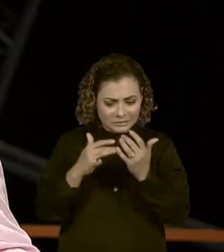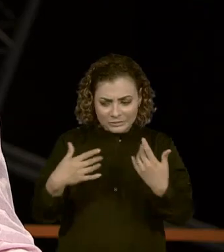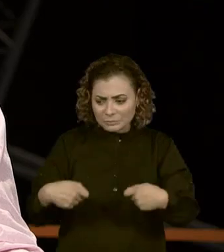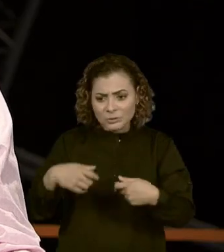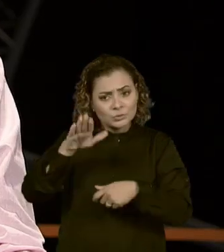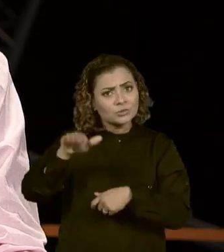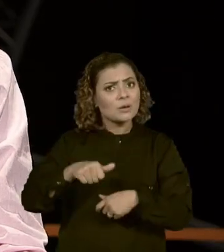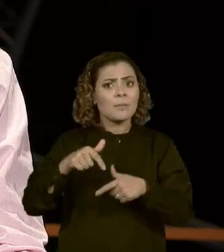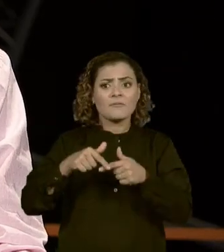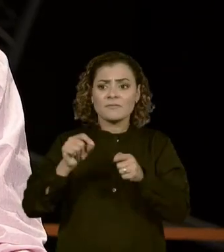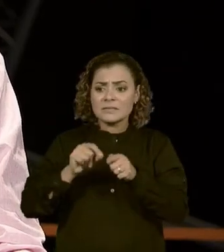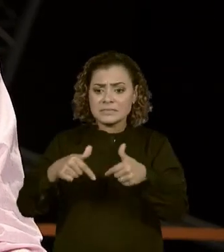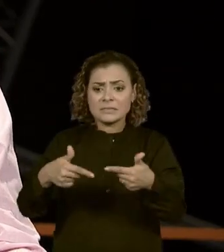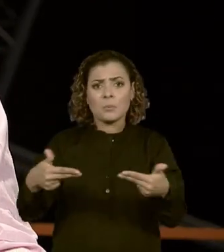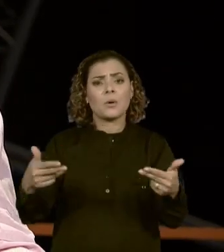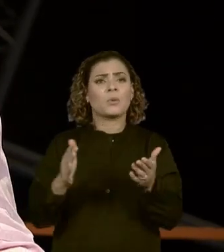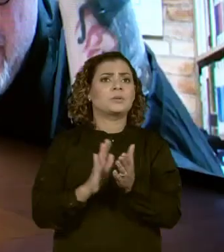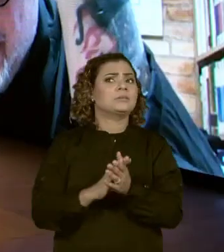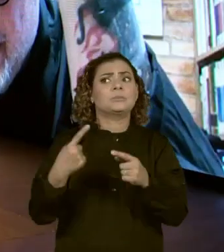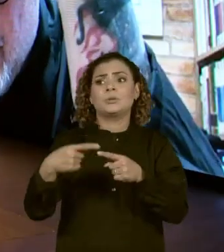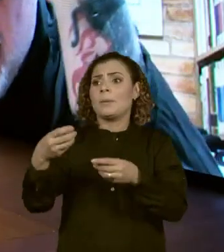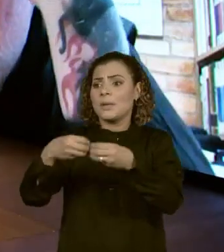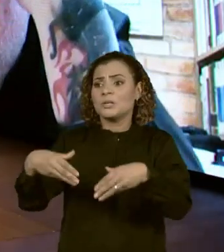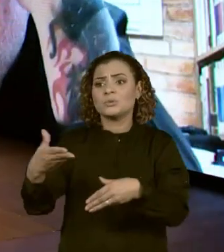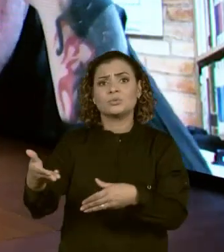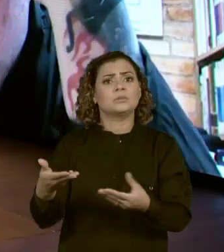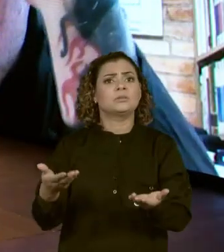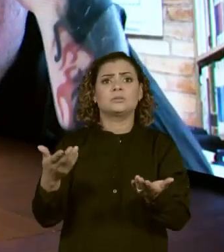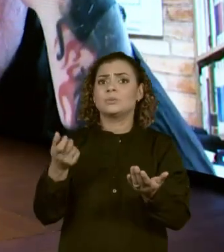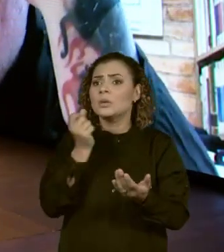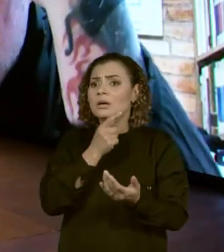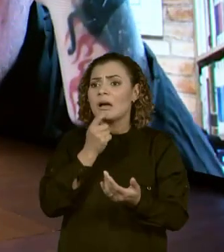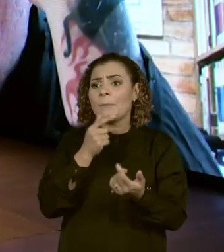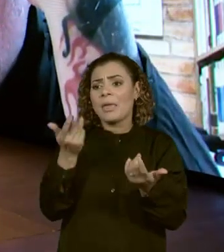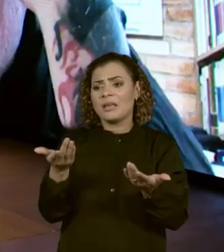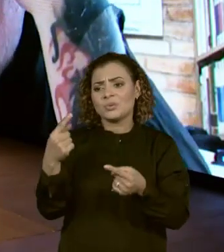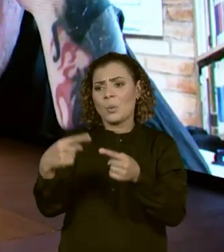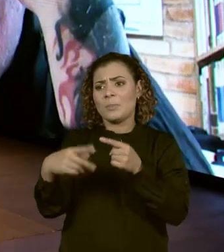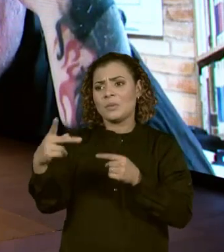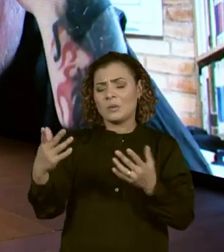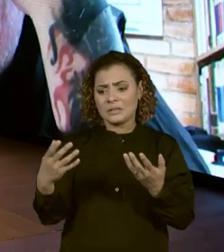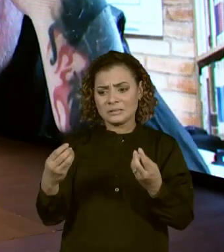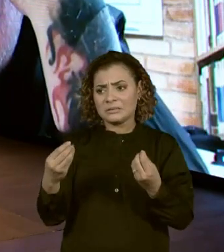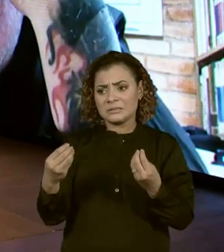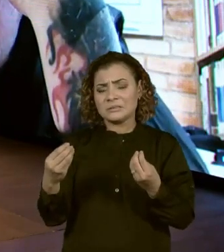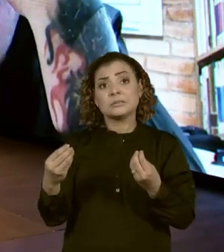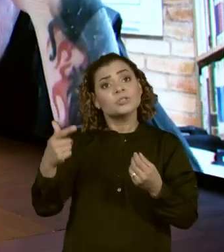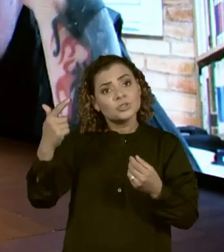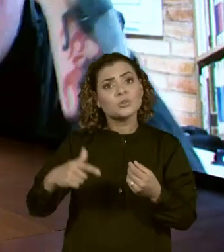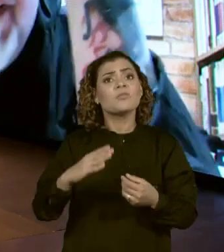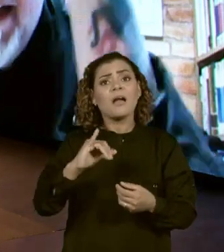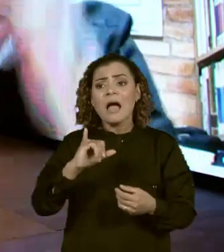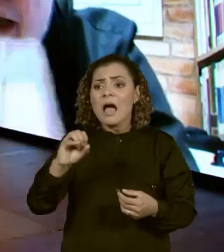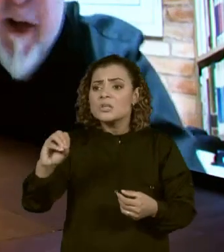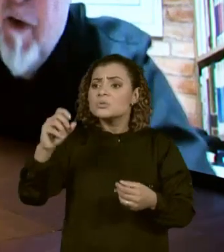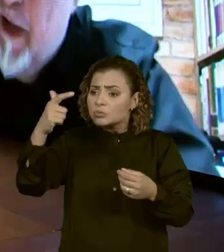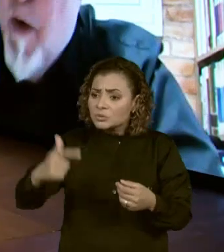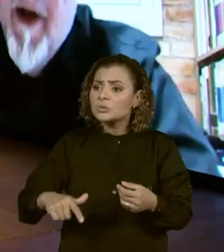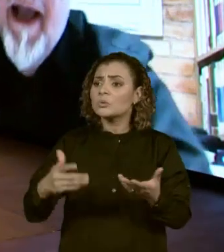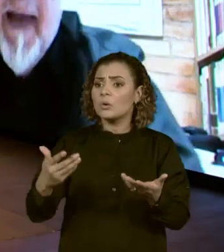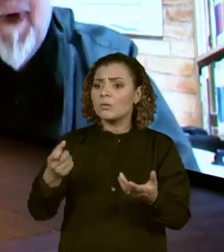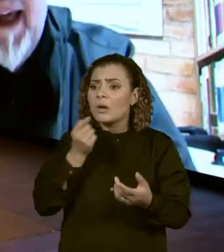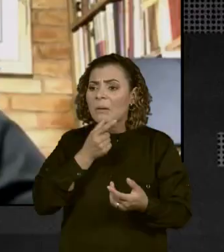Cássio. Cássio maravilhoso, né? Cássio incrível. De vez em quando eu vejo que ele está numa comedinha e eu falo assim, Jesus amado, tem